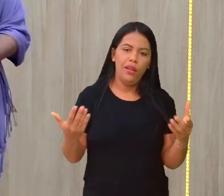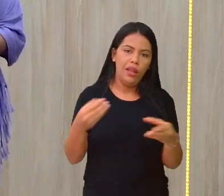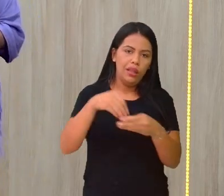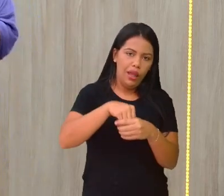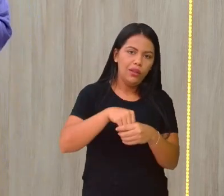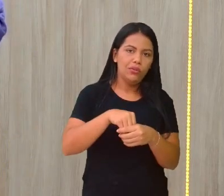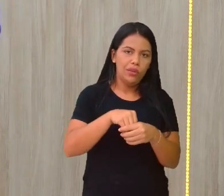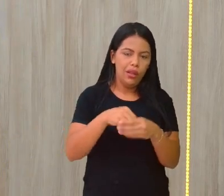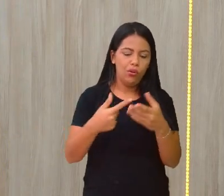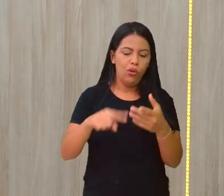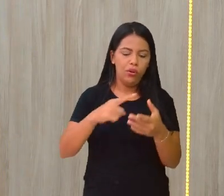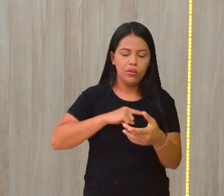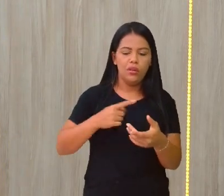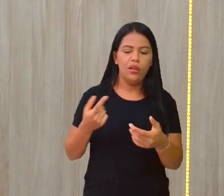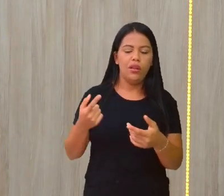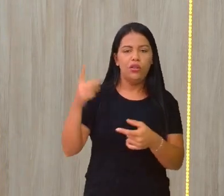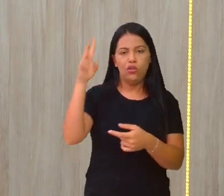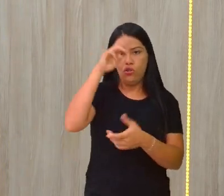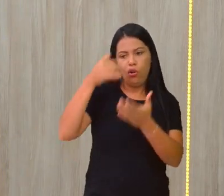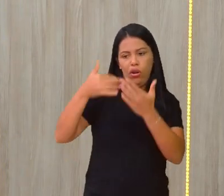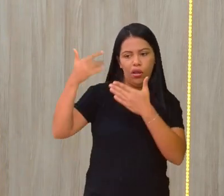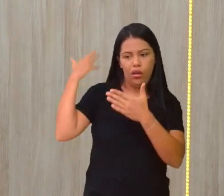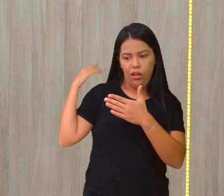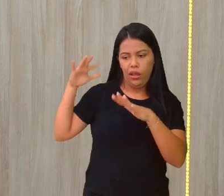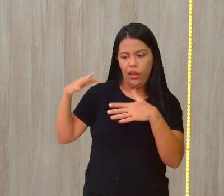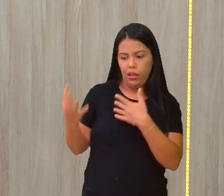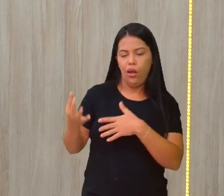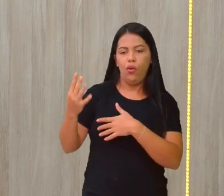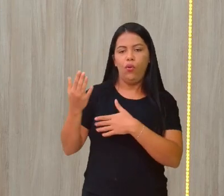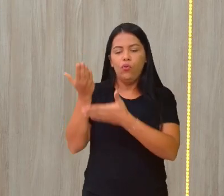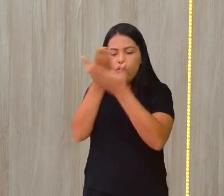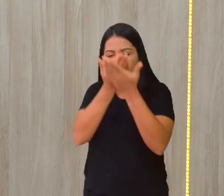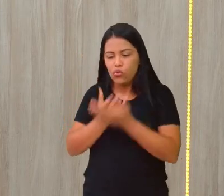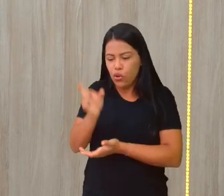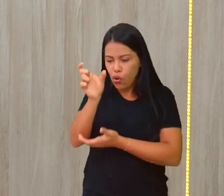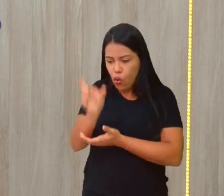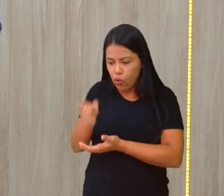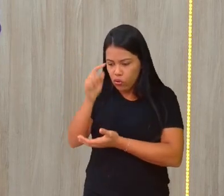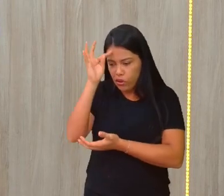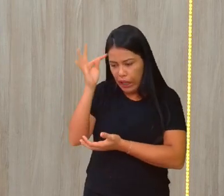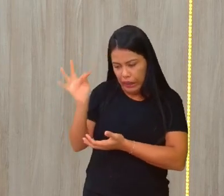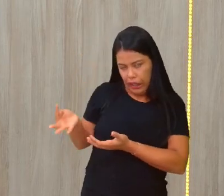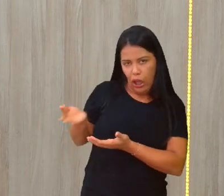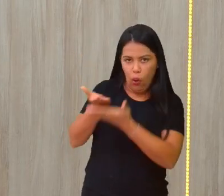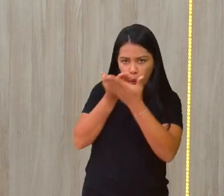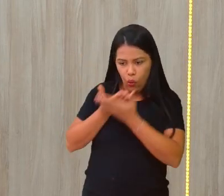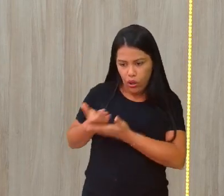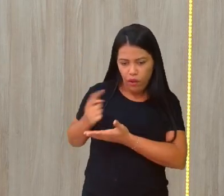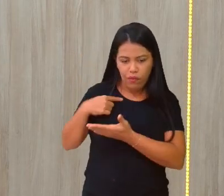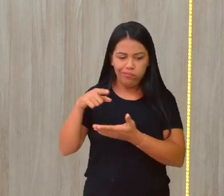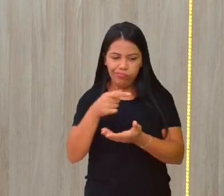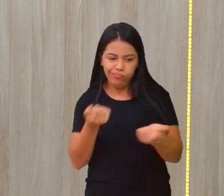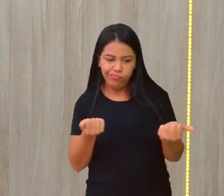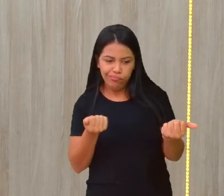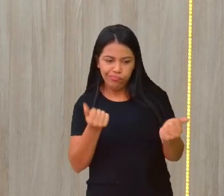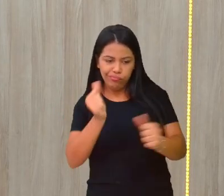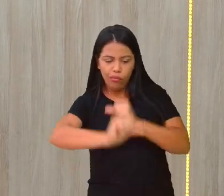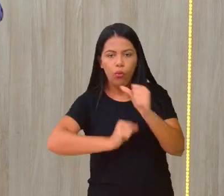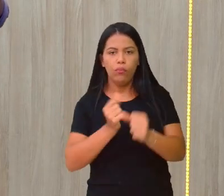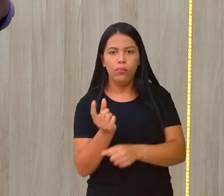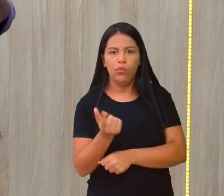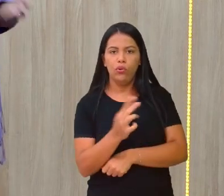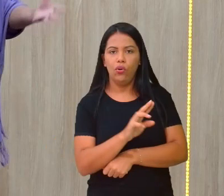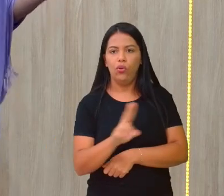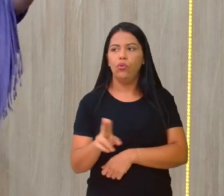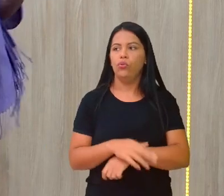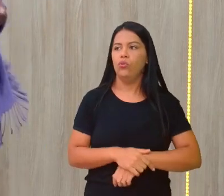teóricos, né, colocaram, fizeram essa retificação, né, Vilma? Eu, no começo, eu achei,